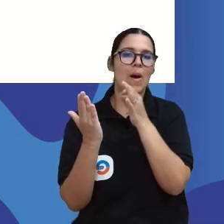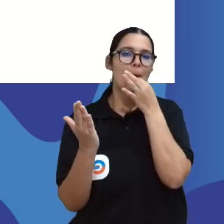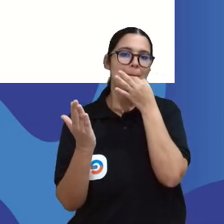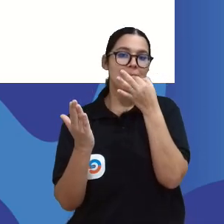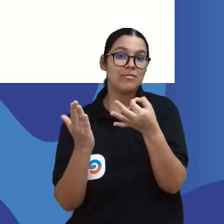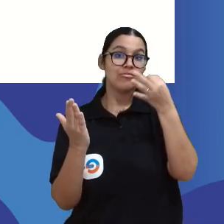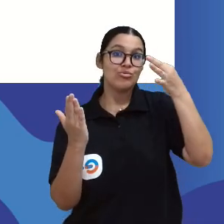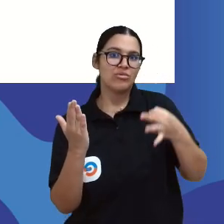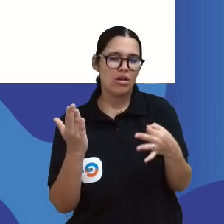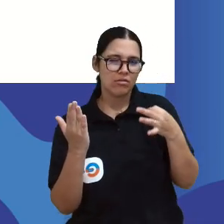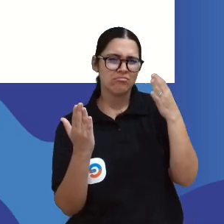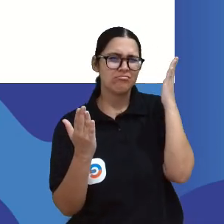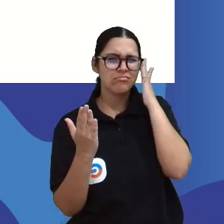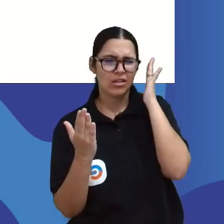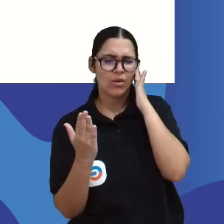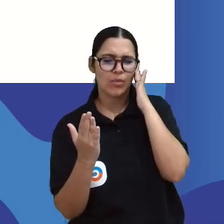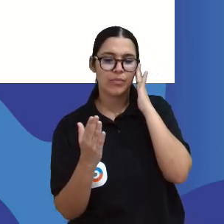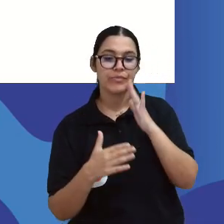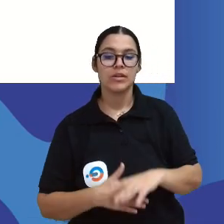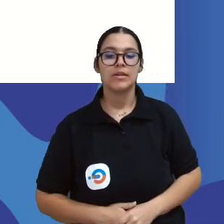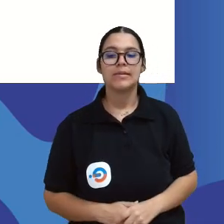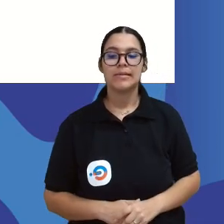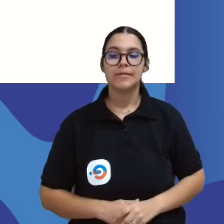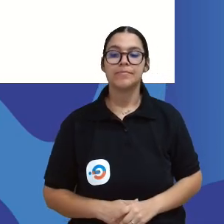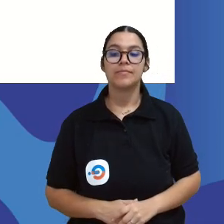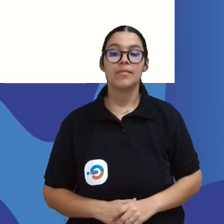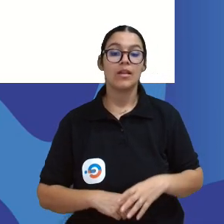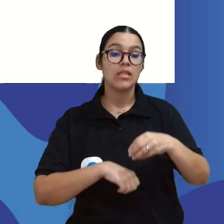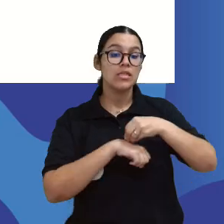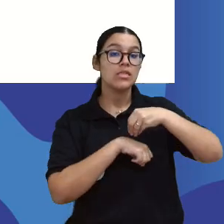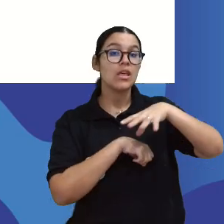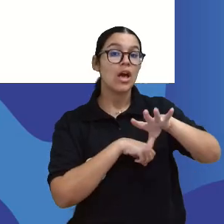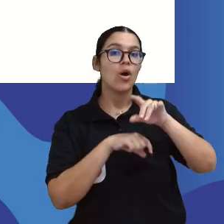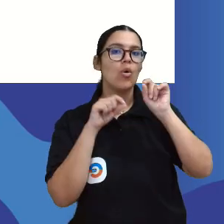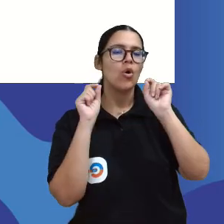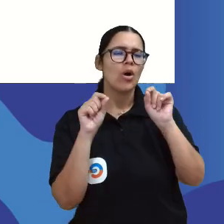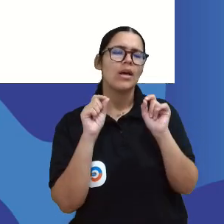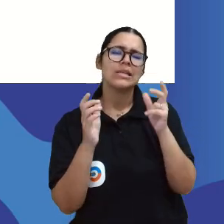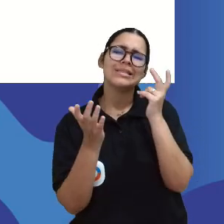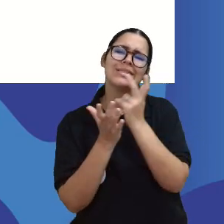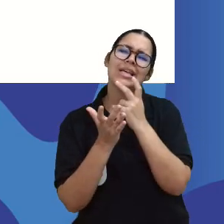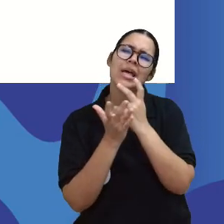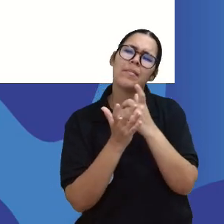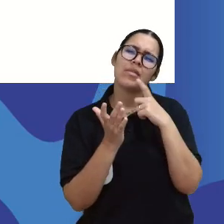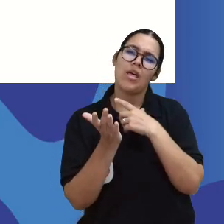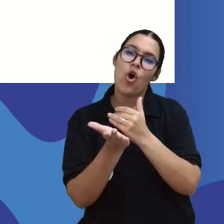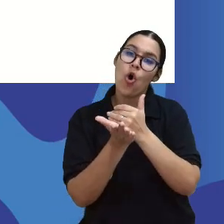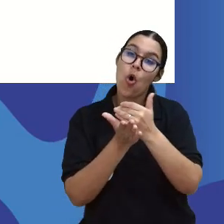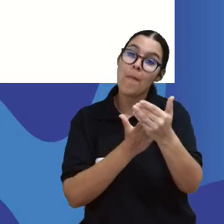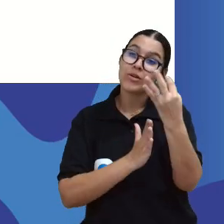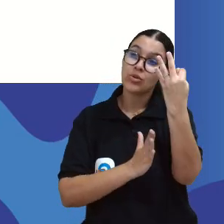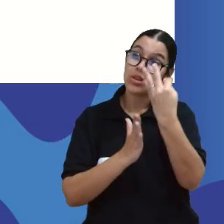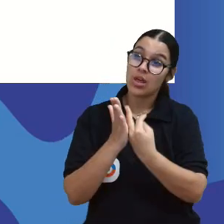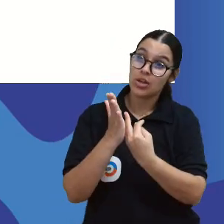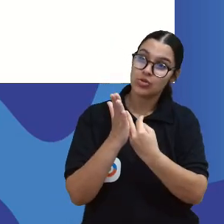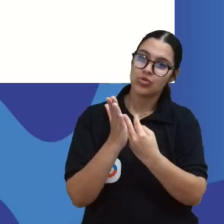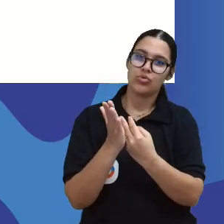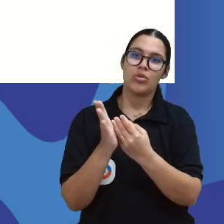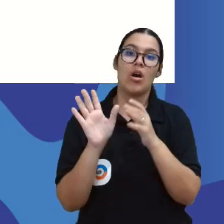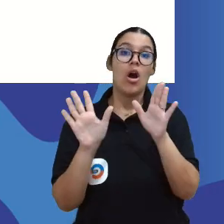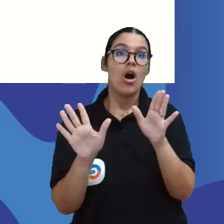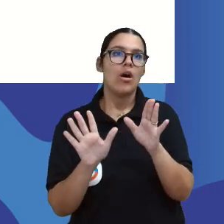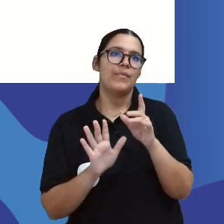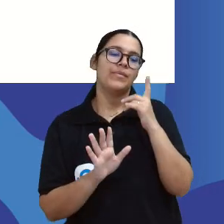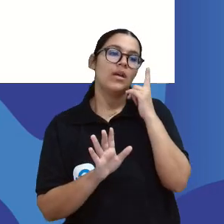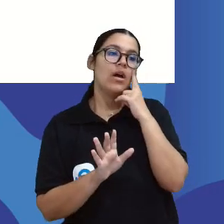está correta, ok? E a dica é sempre estar lá no iniciozinho do texto. Geralmente você não vai